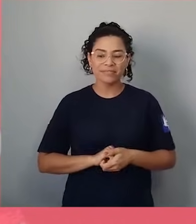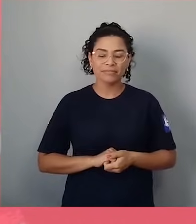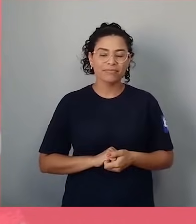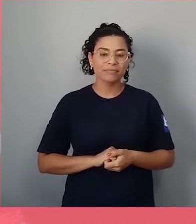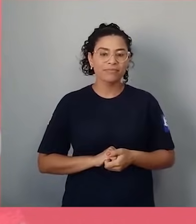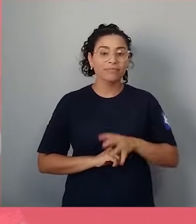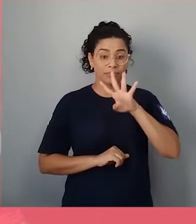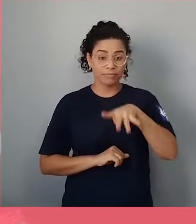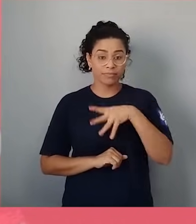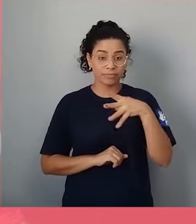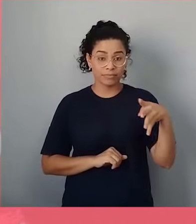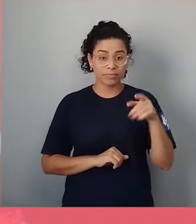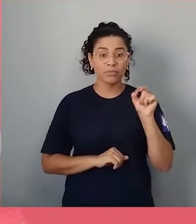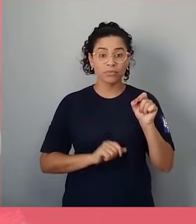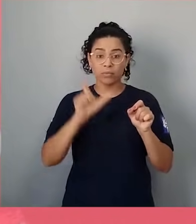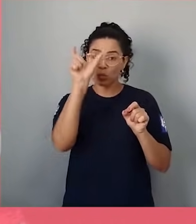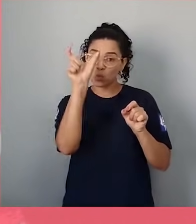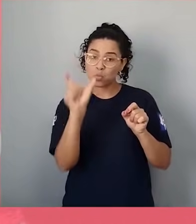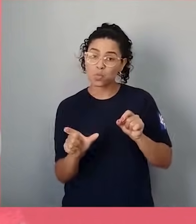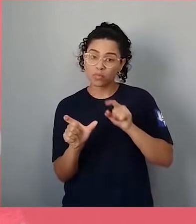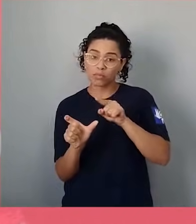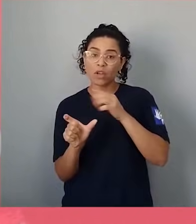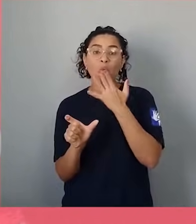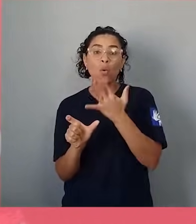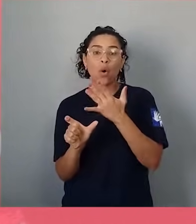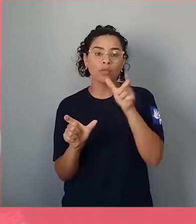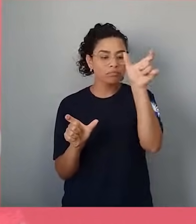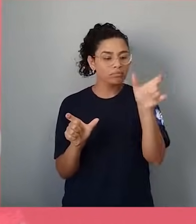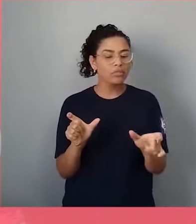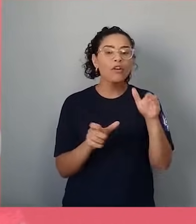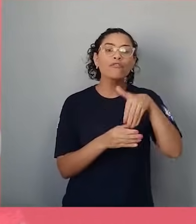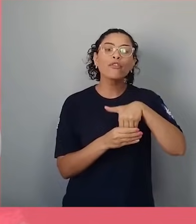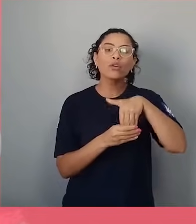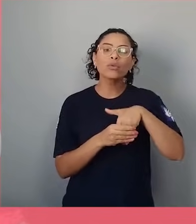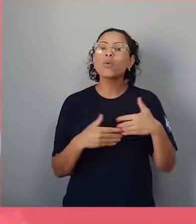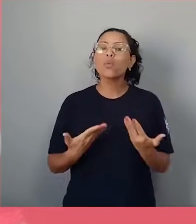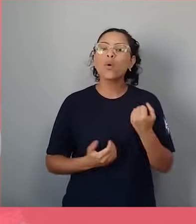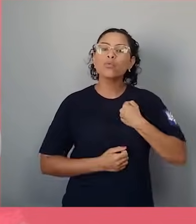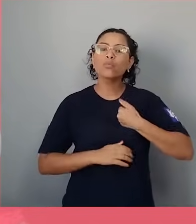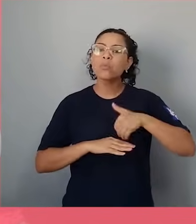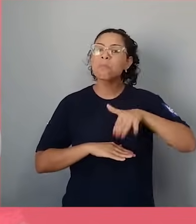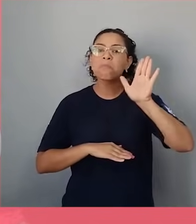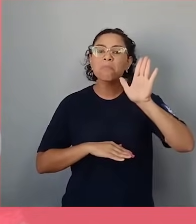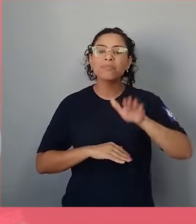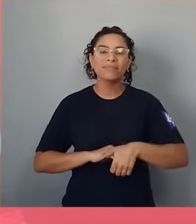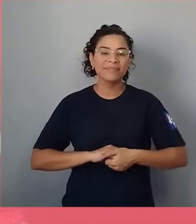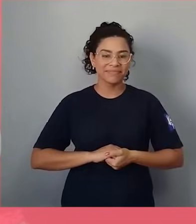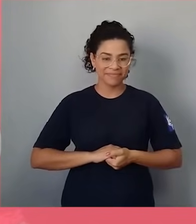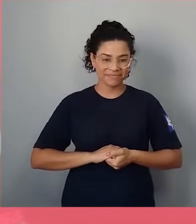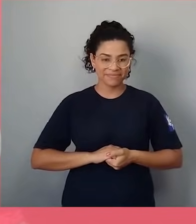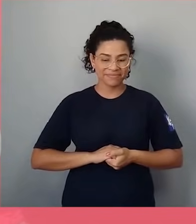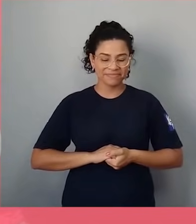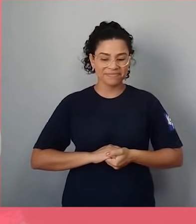as cores e do outro o número de votos. Qual o maior número?